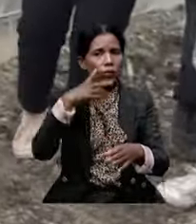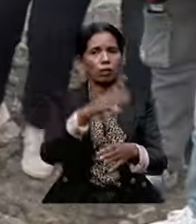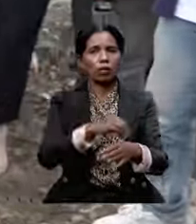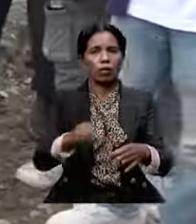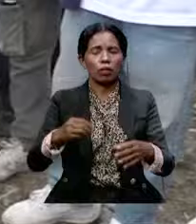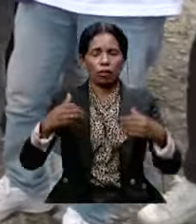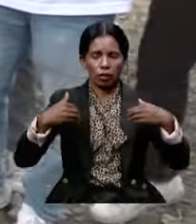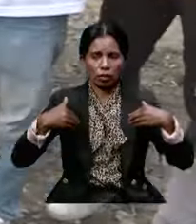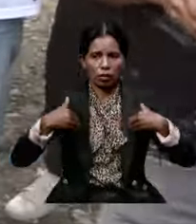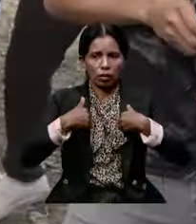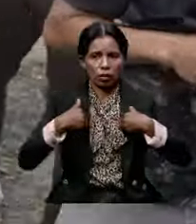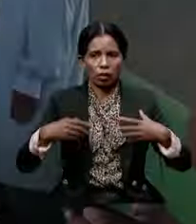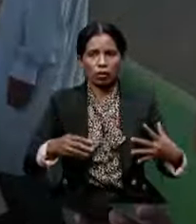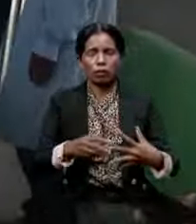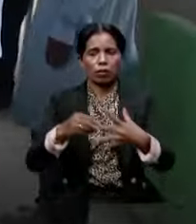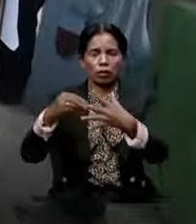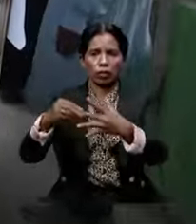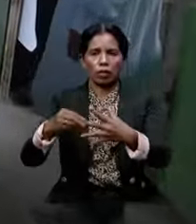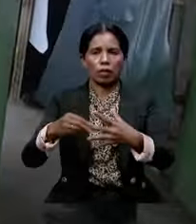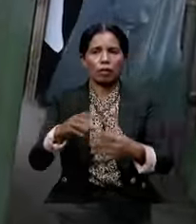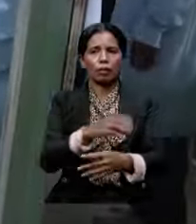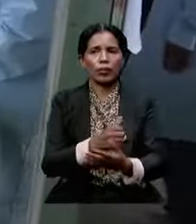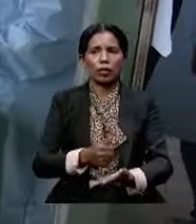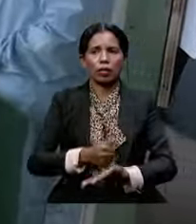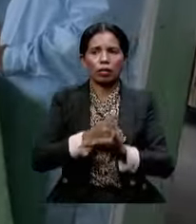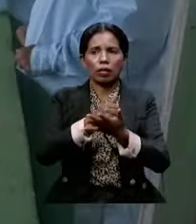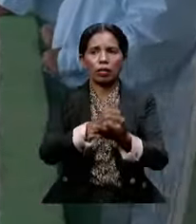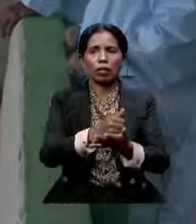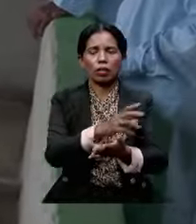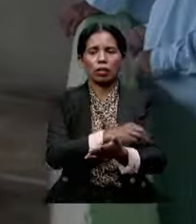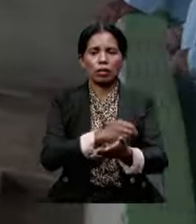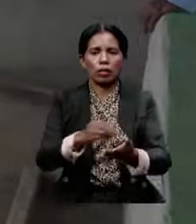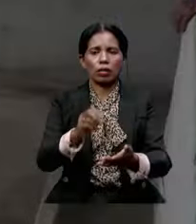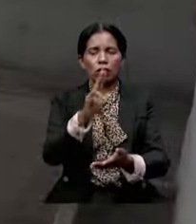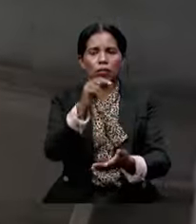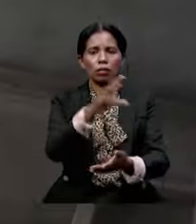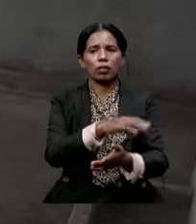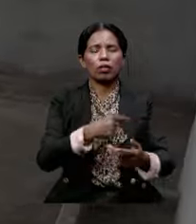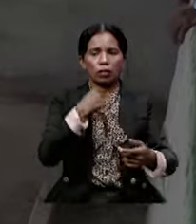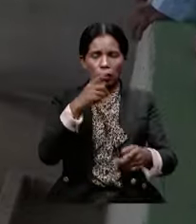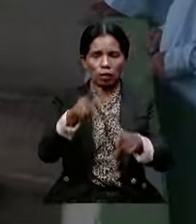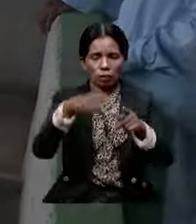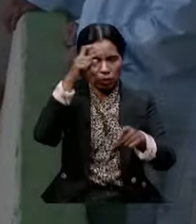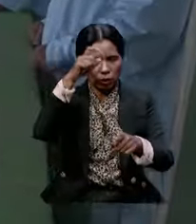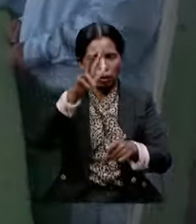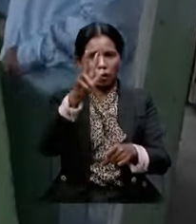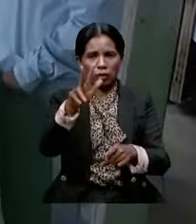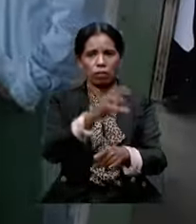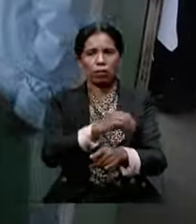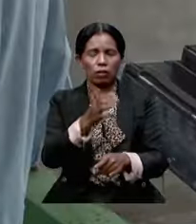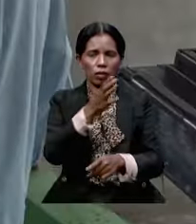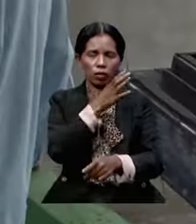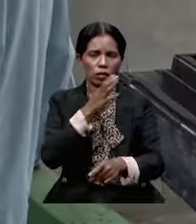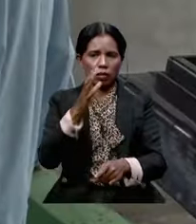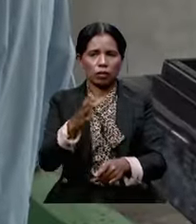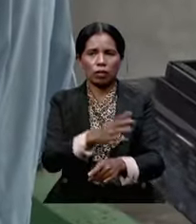hakiak animal, liu liu ofahi. Apoio Sirane inclui Mos província Hunan, Haruka Ona, Ematenek na Intulu e a área agrícola,